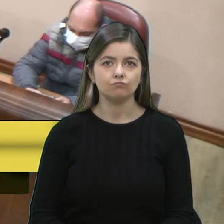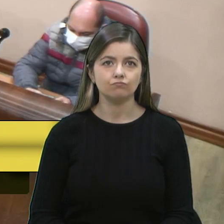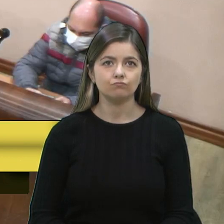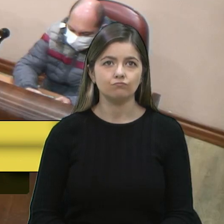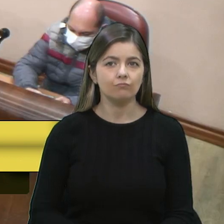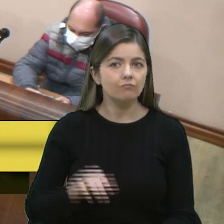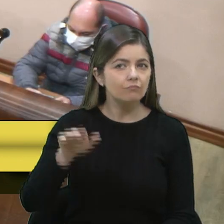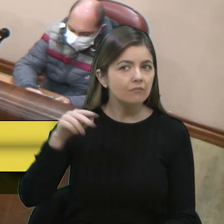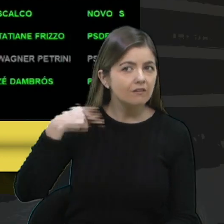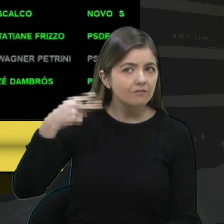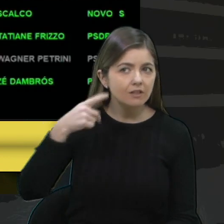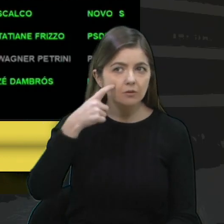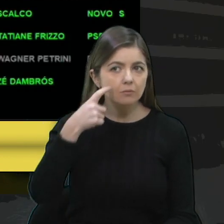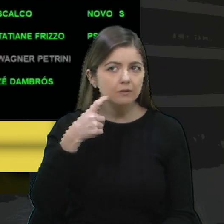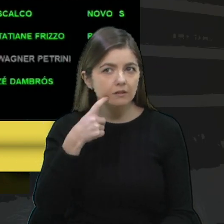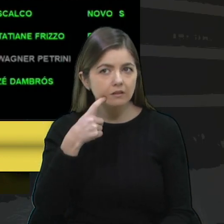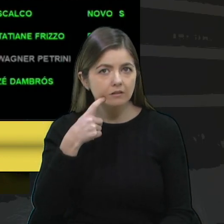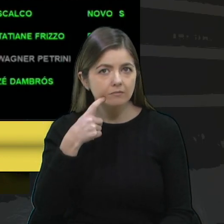Vereador Petrini.